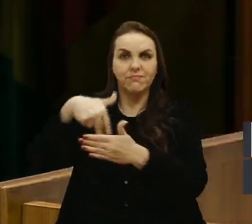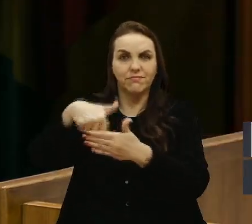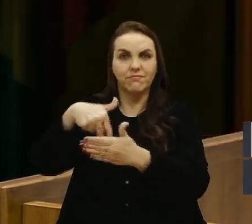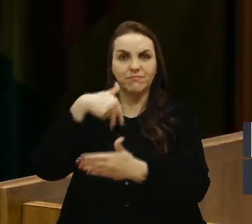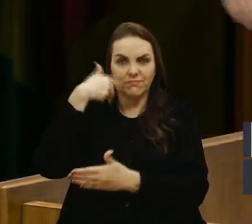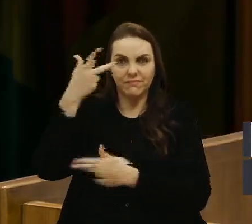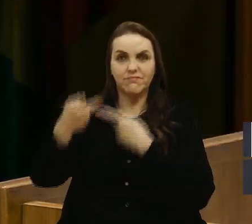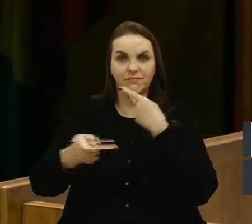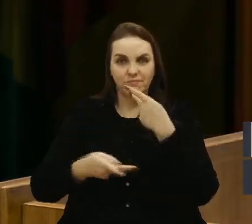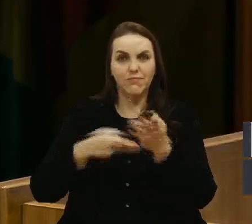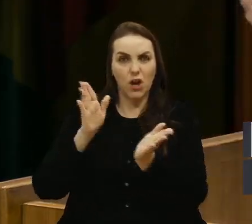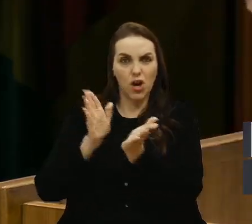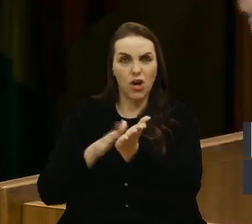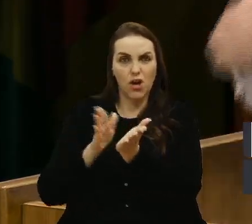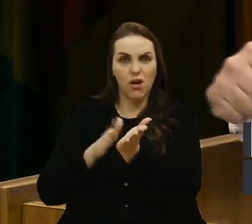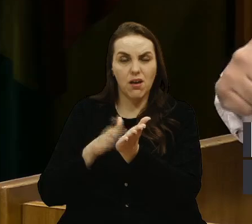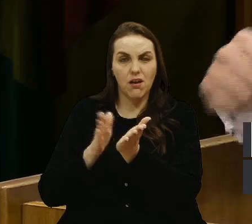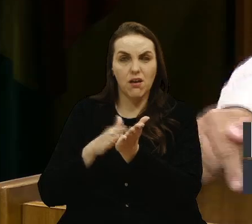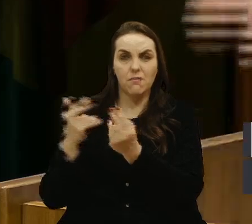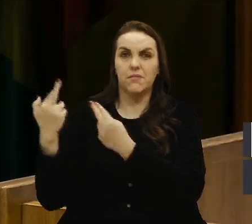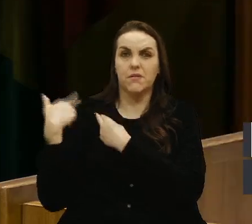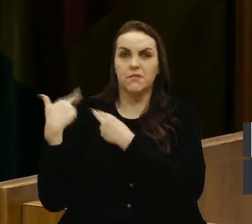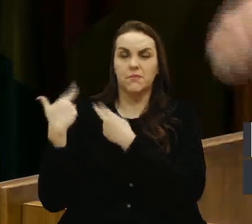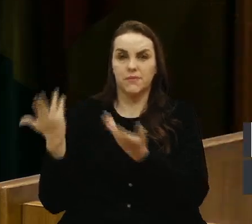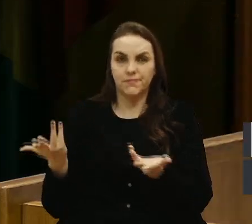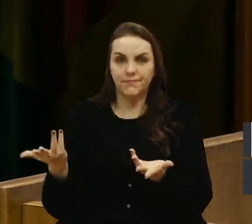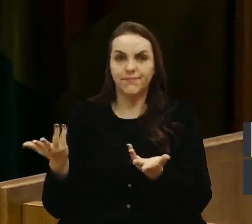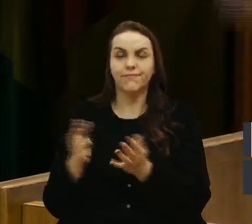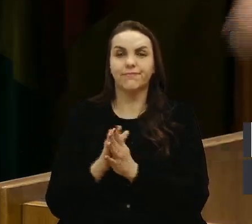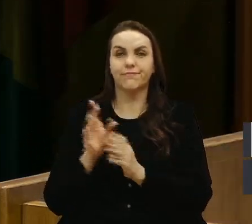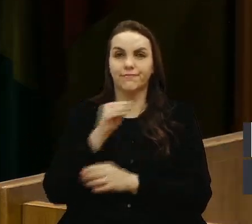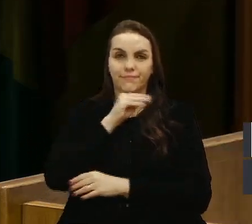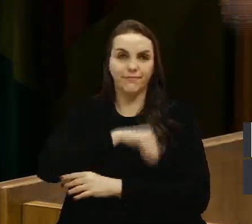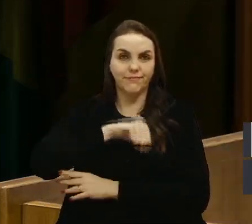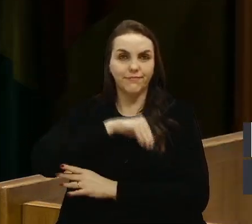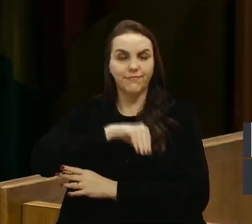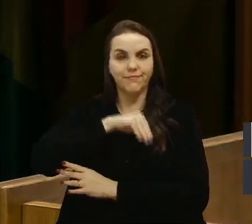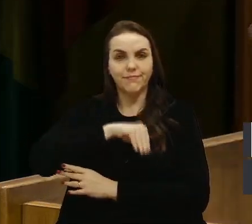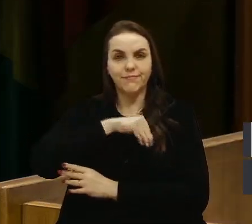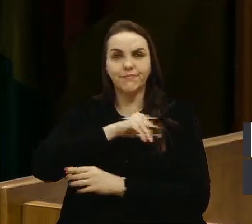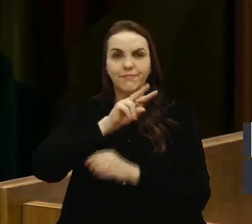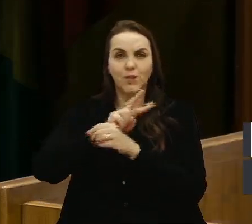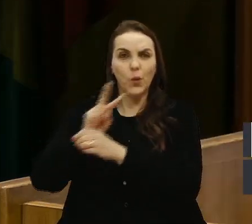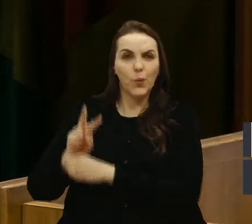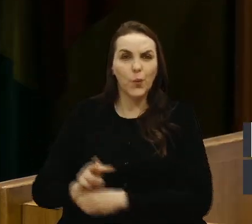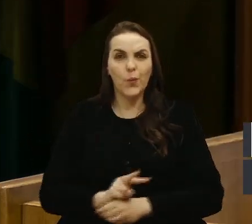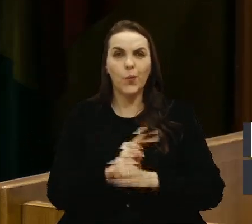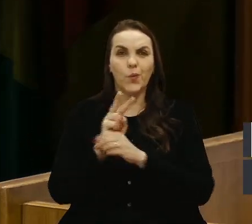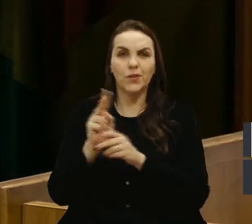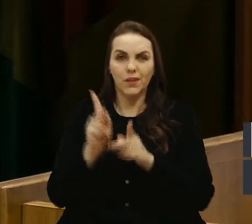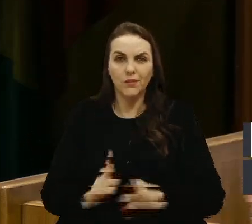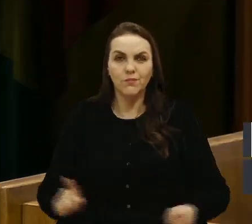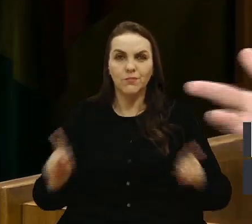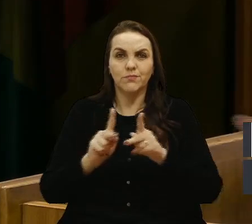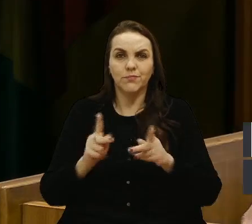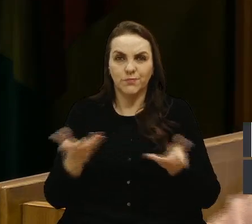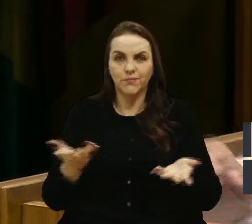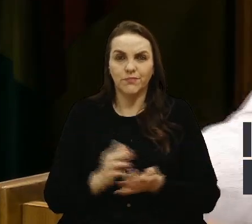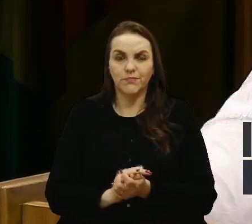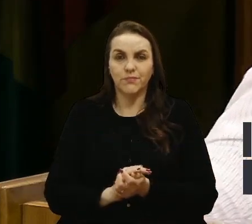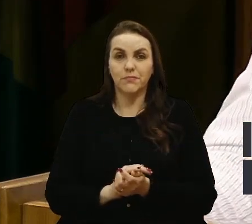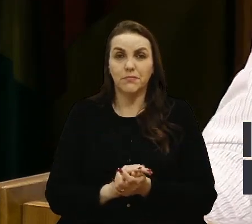tribuna e cobrar a responsabilidade de quem ganha salário para cuidar do povo, e a